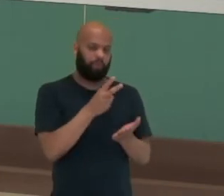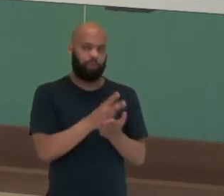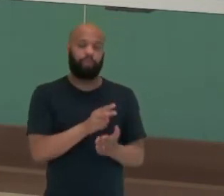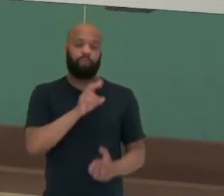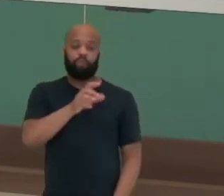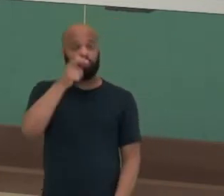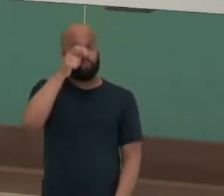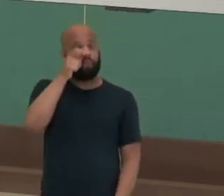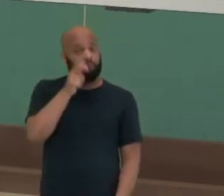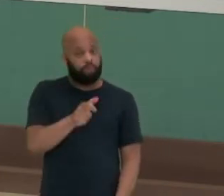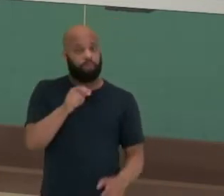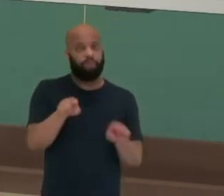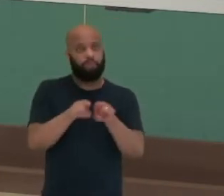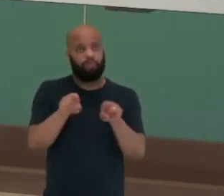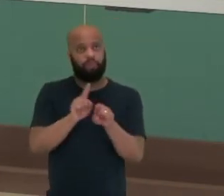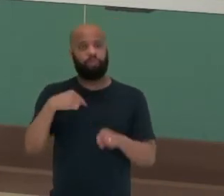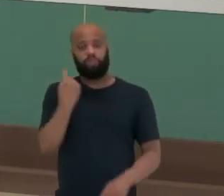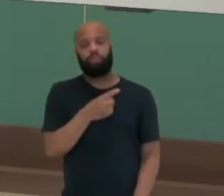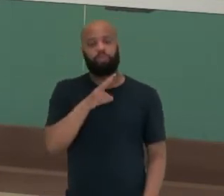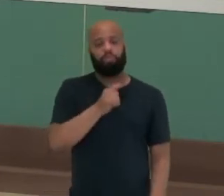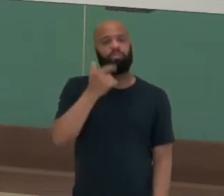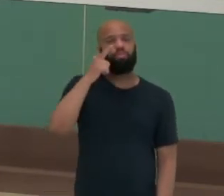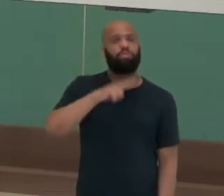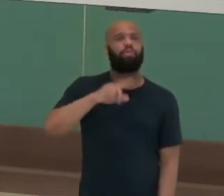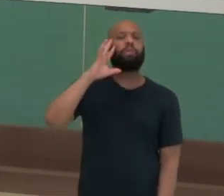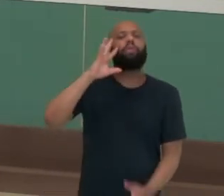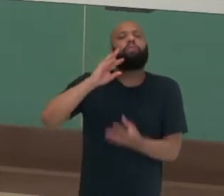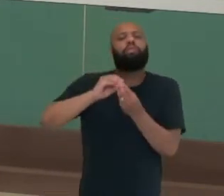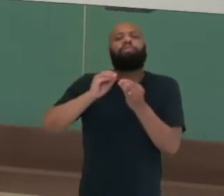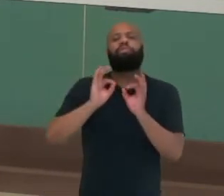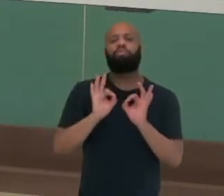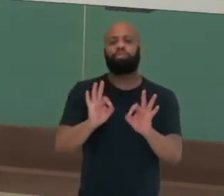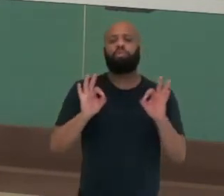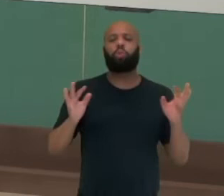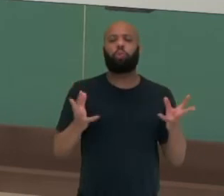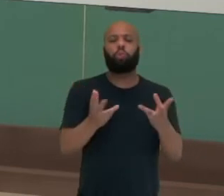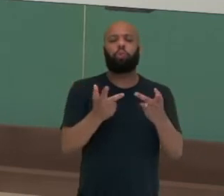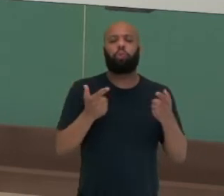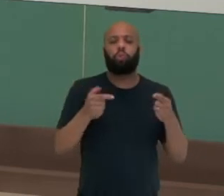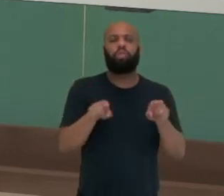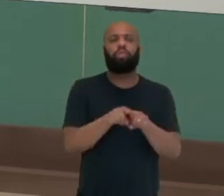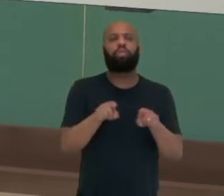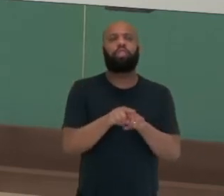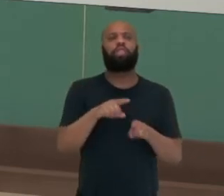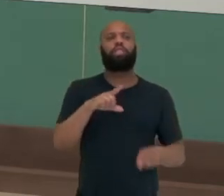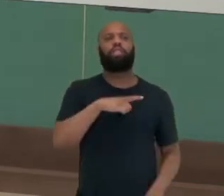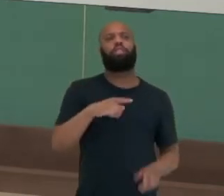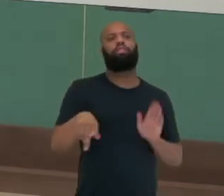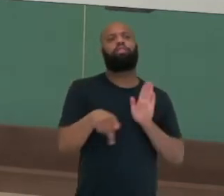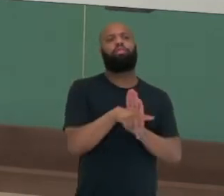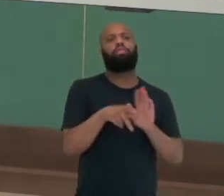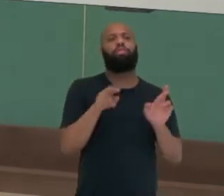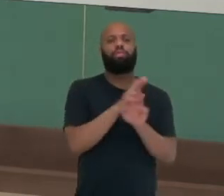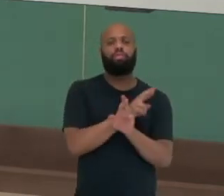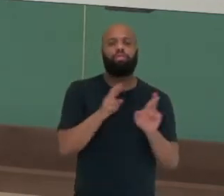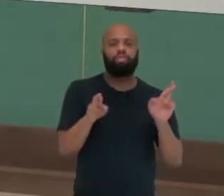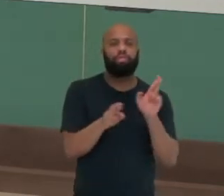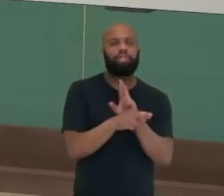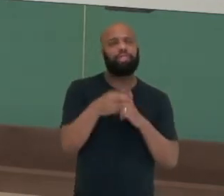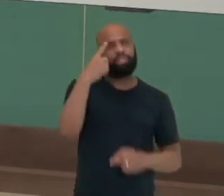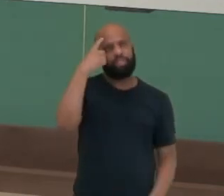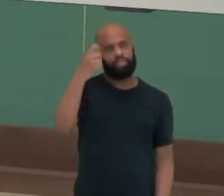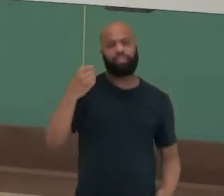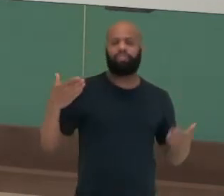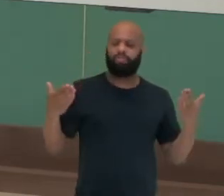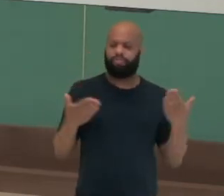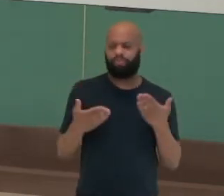muito interessante até para a gente entender melhor as qualidades inerentes a essas ideias. Vamos pensar